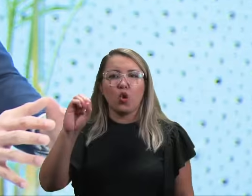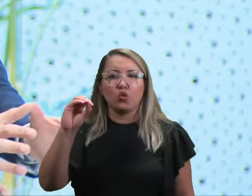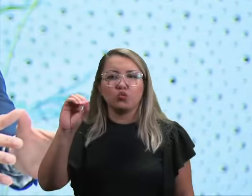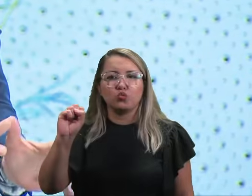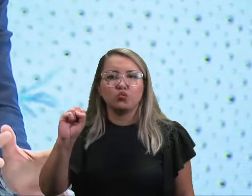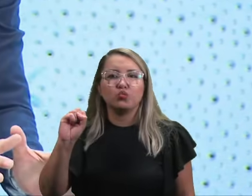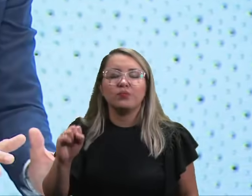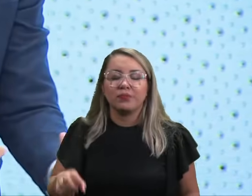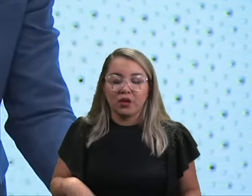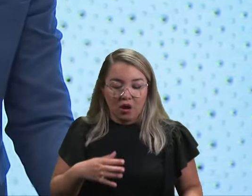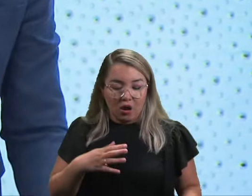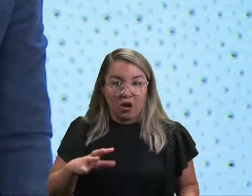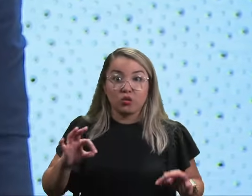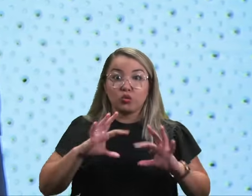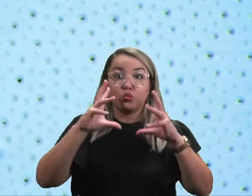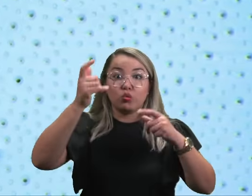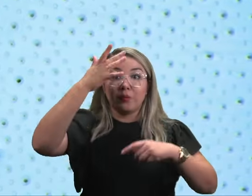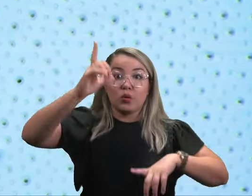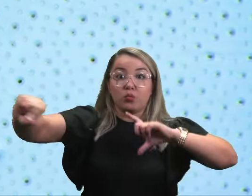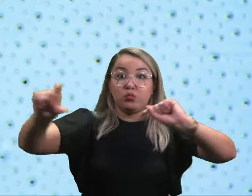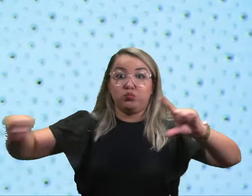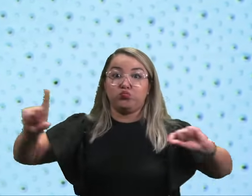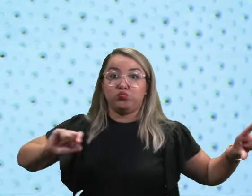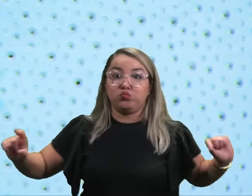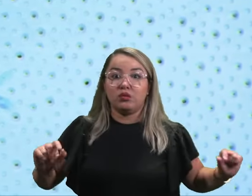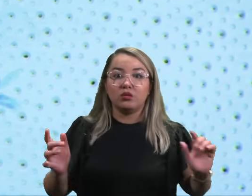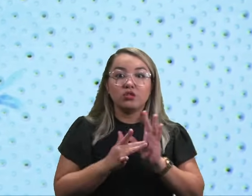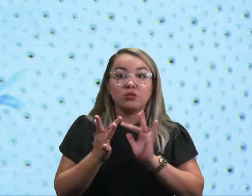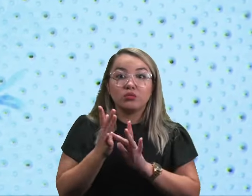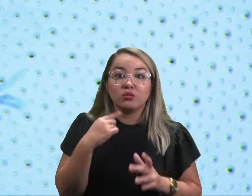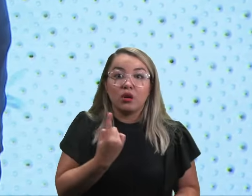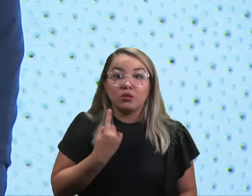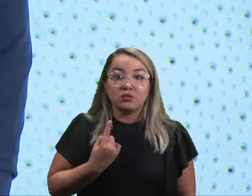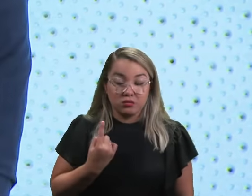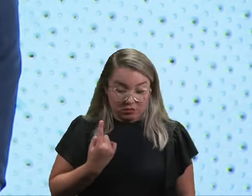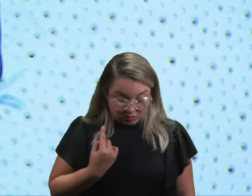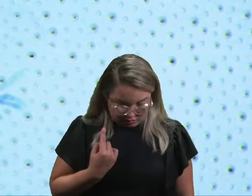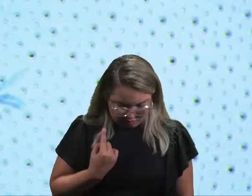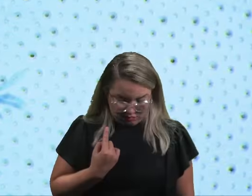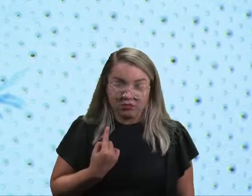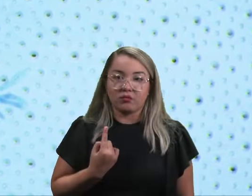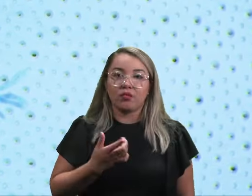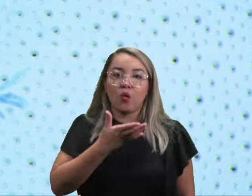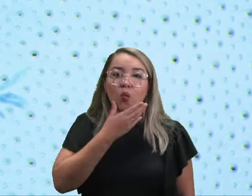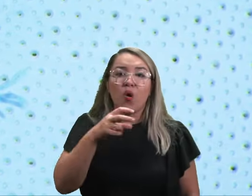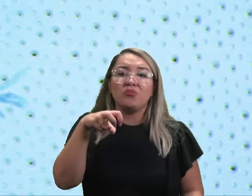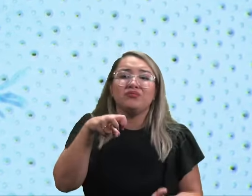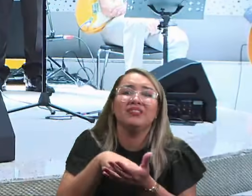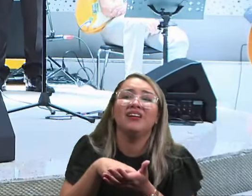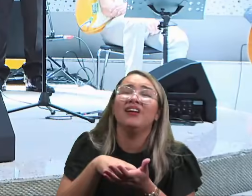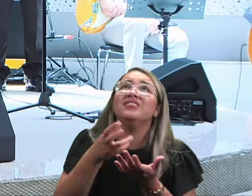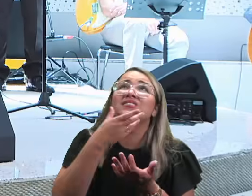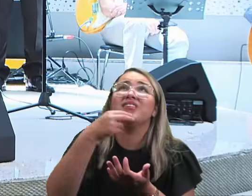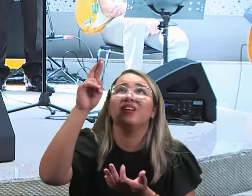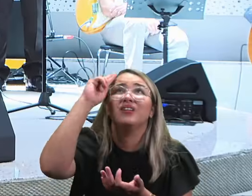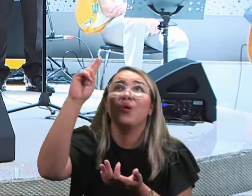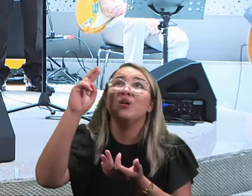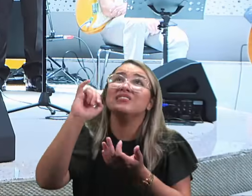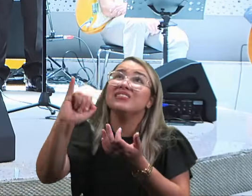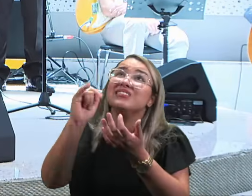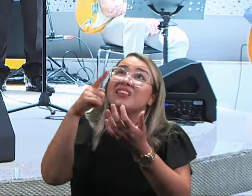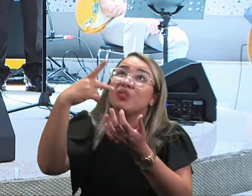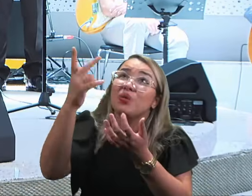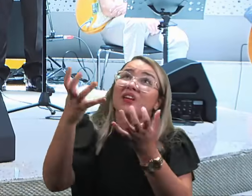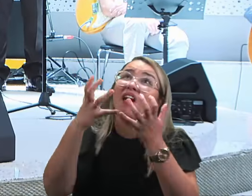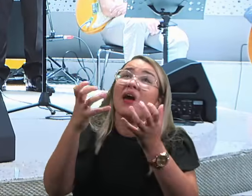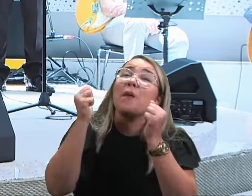Jesus. Jesus não foge, todos fogem. E ele se prostra aos pés de Cristo e diz assim: Senhor, se tu quiseres,